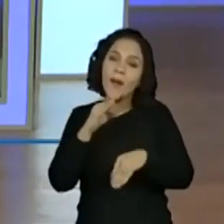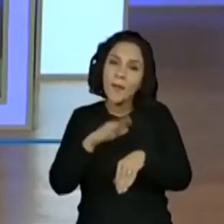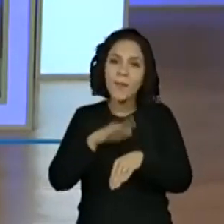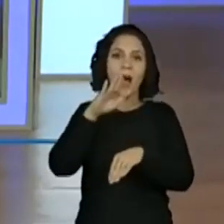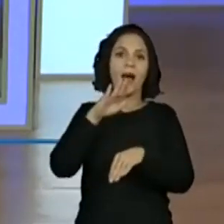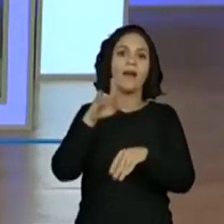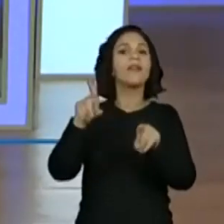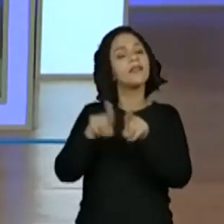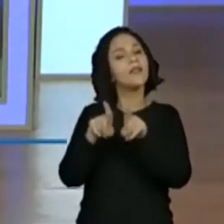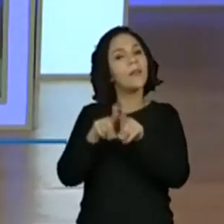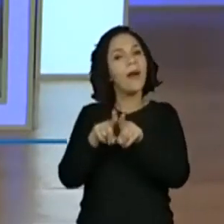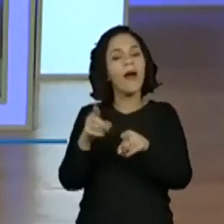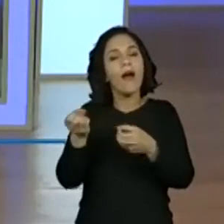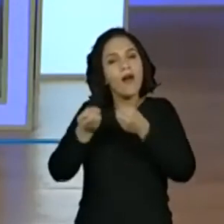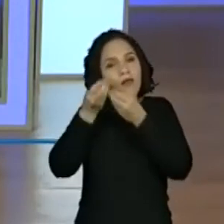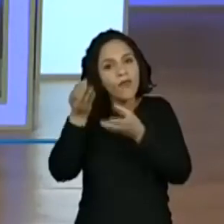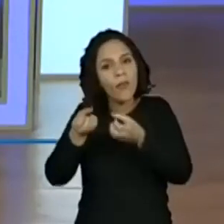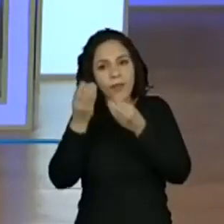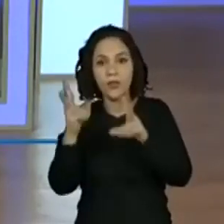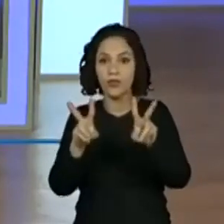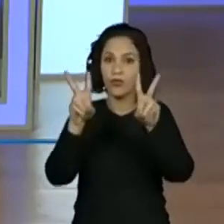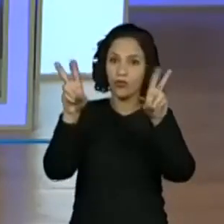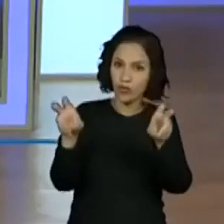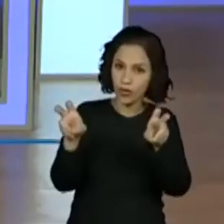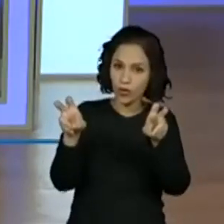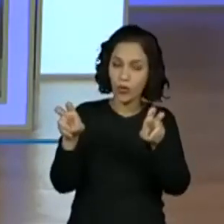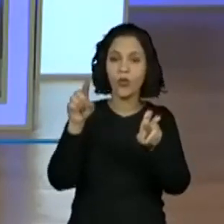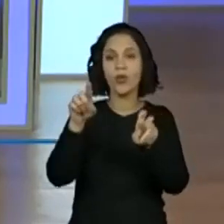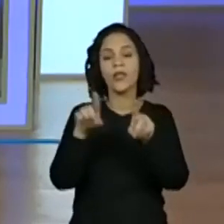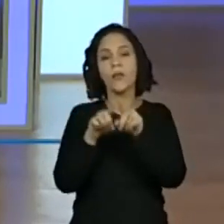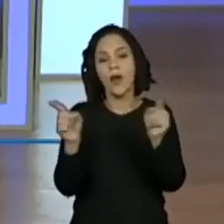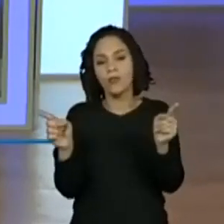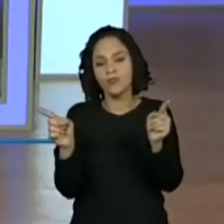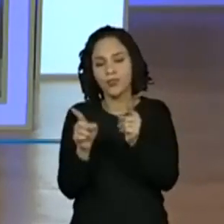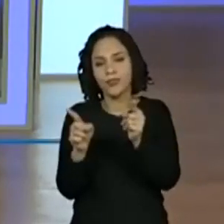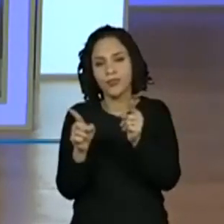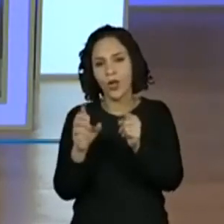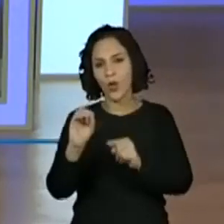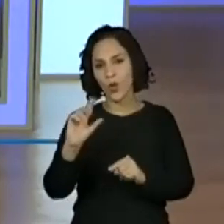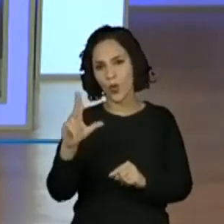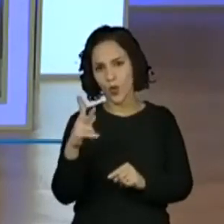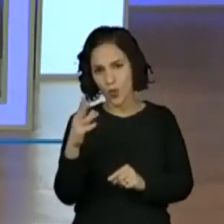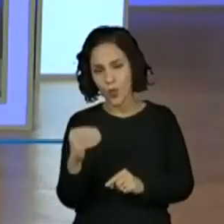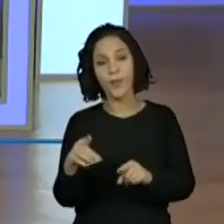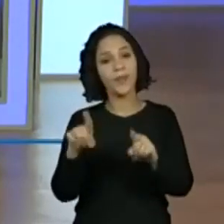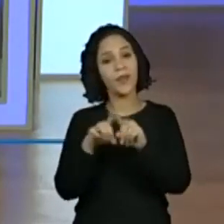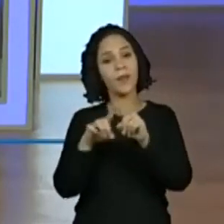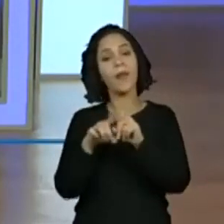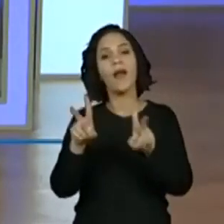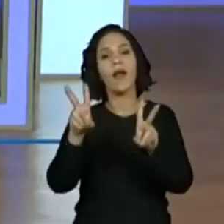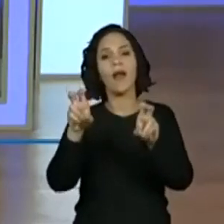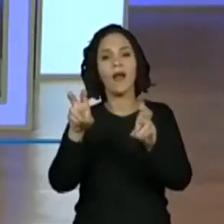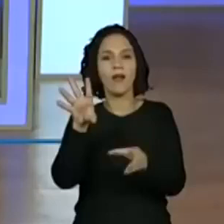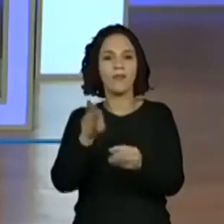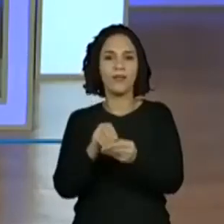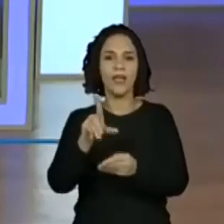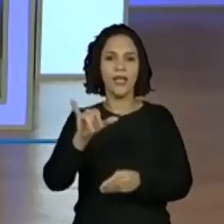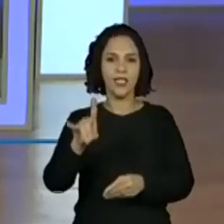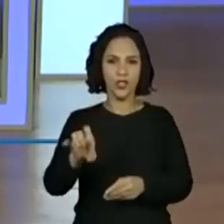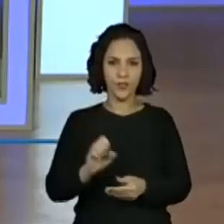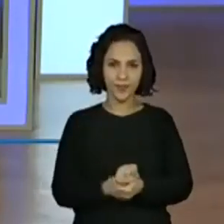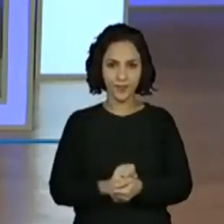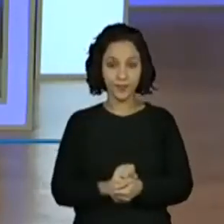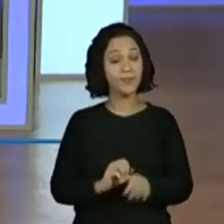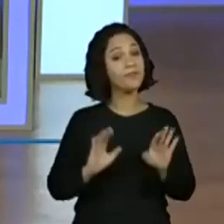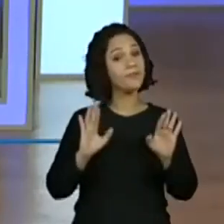essas informações em relação ao título, ao olho ou subtítulo e o lead. Isso mesmo, lembrando que esse gênero,